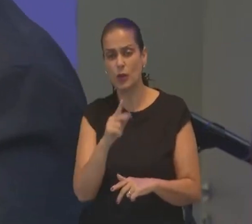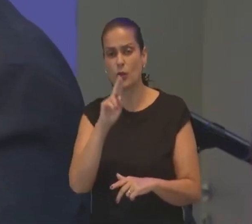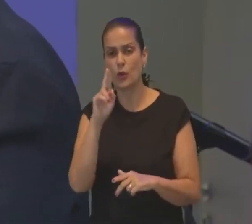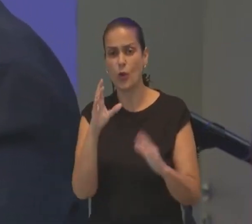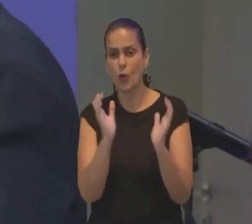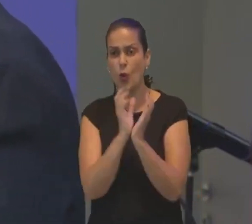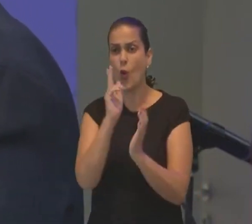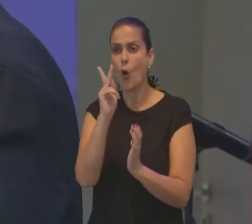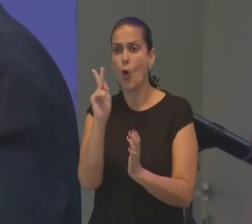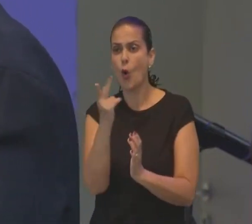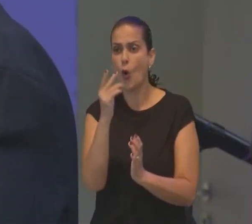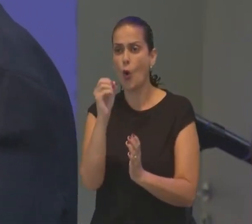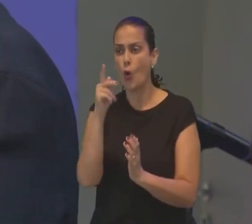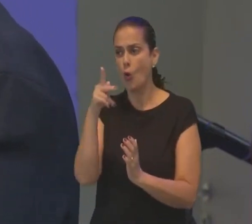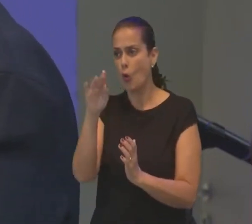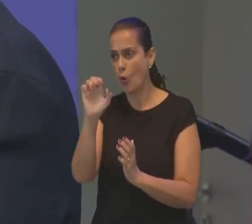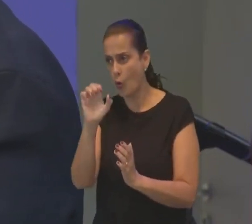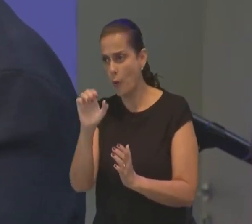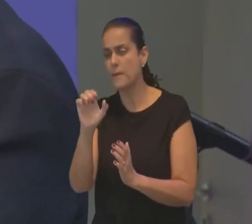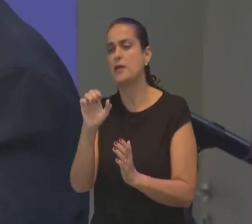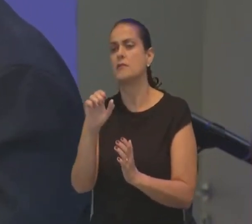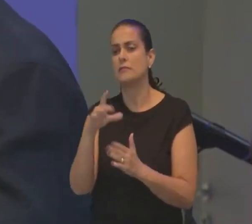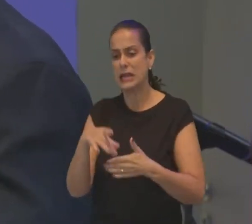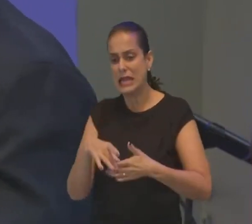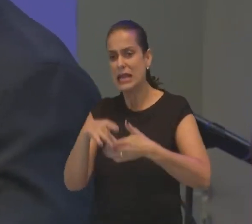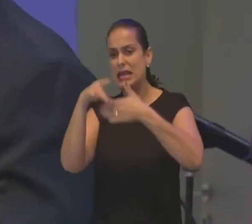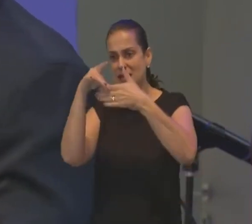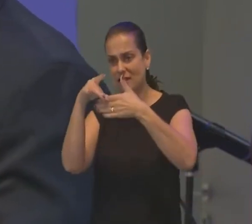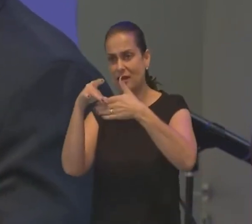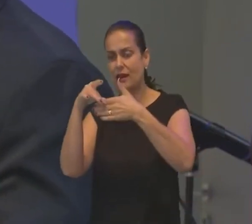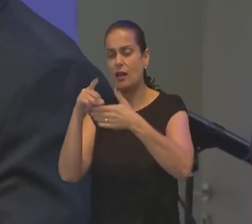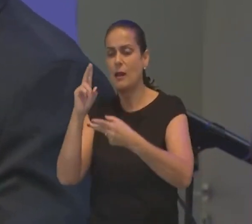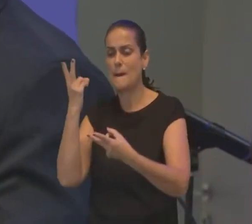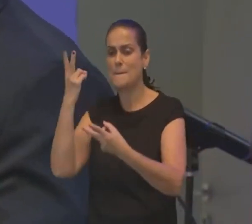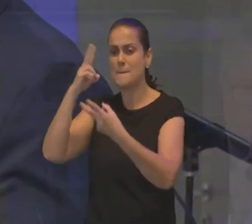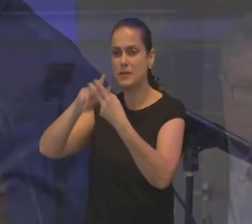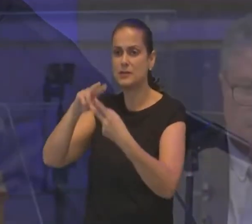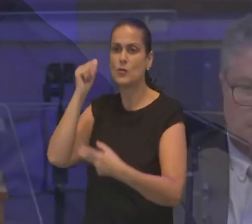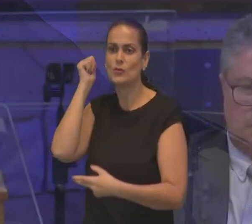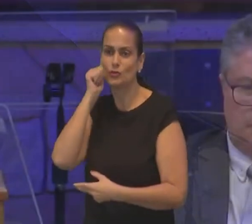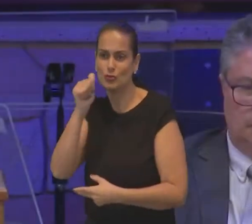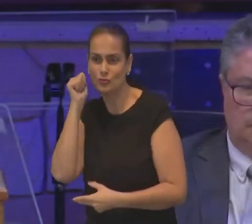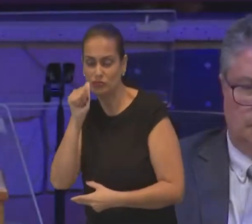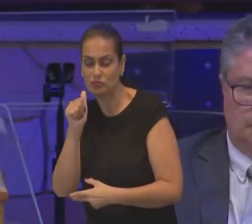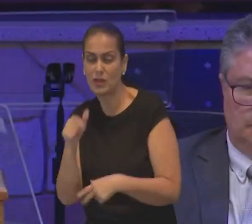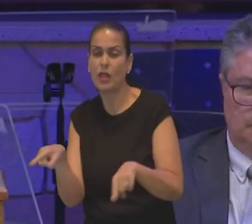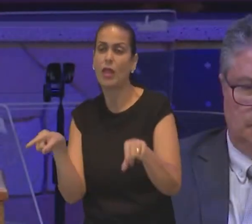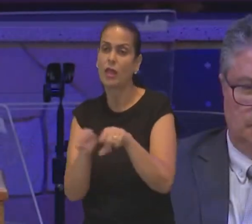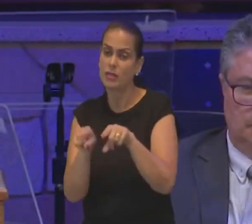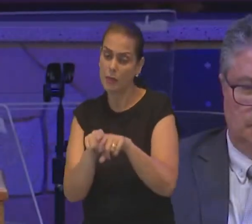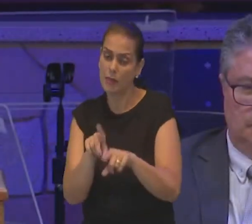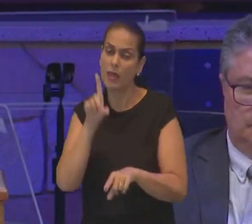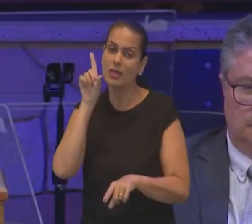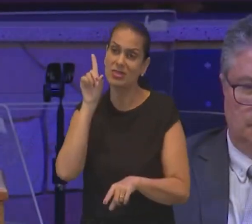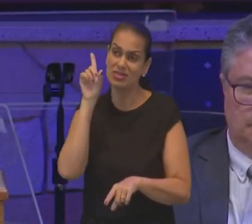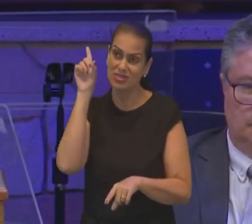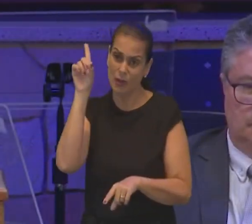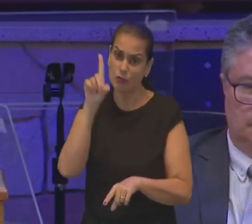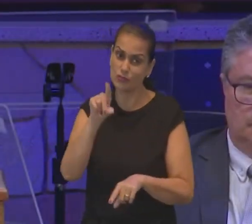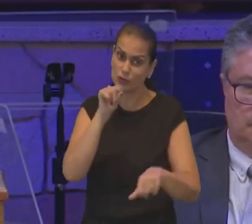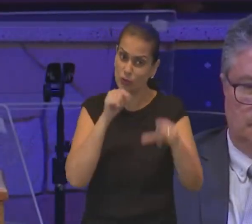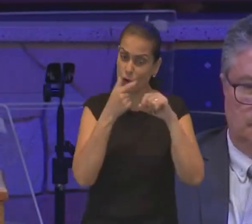frente da Colmeia, do presídio feminino, e Deus está levantando, meus irmãos, outra